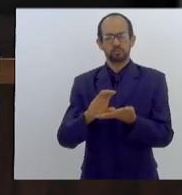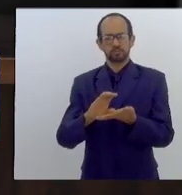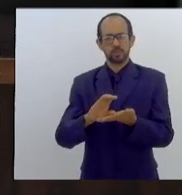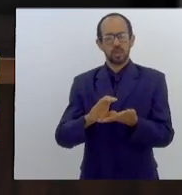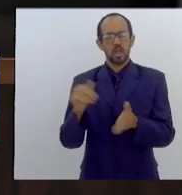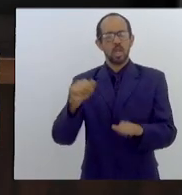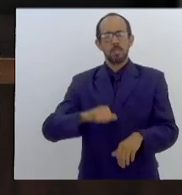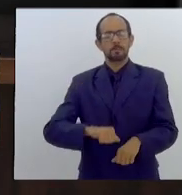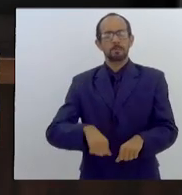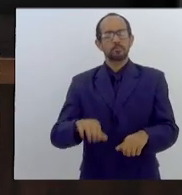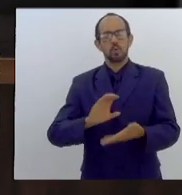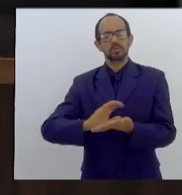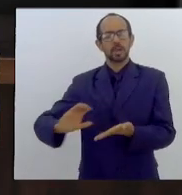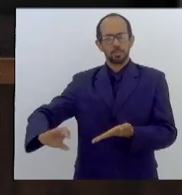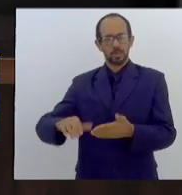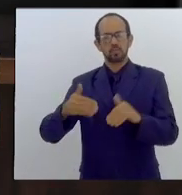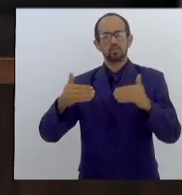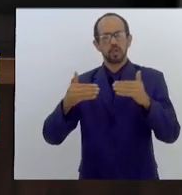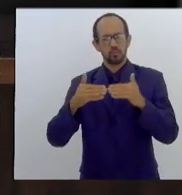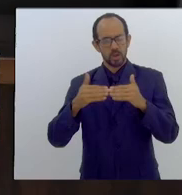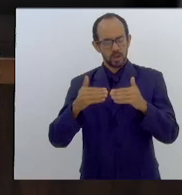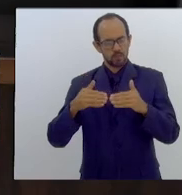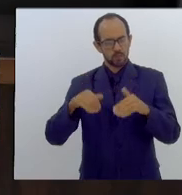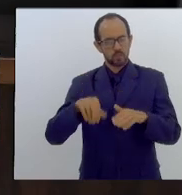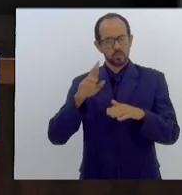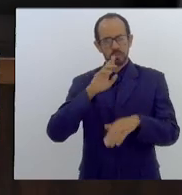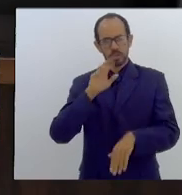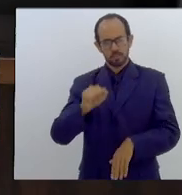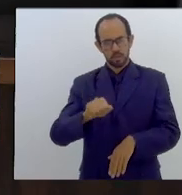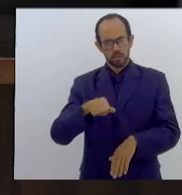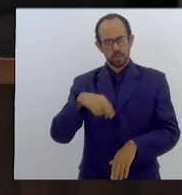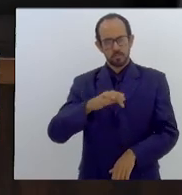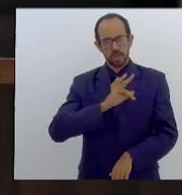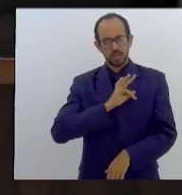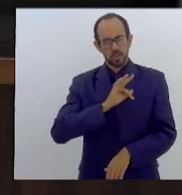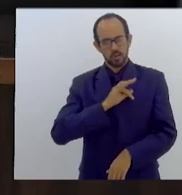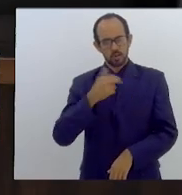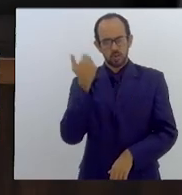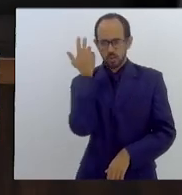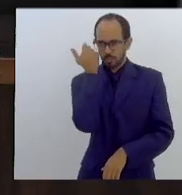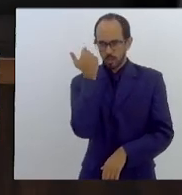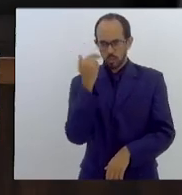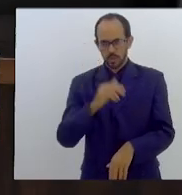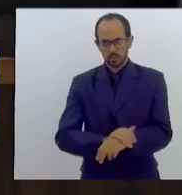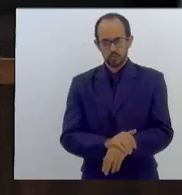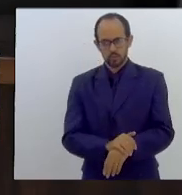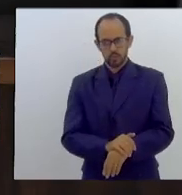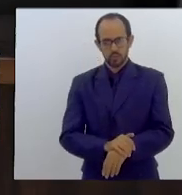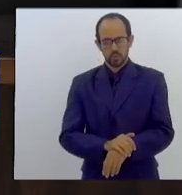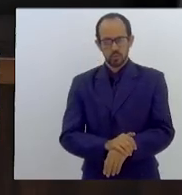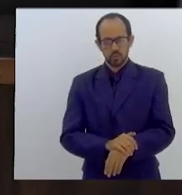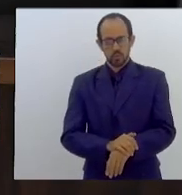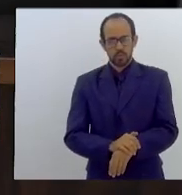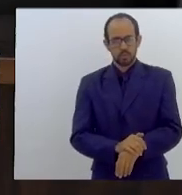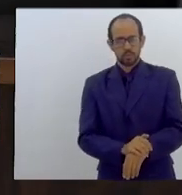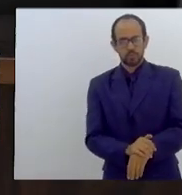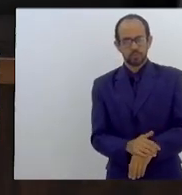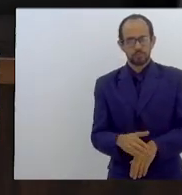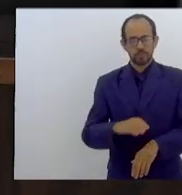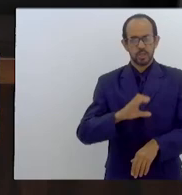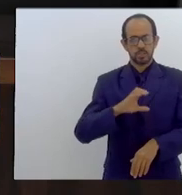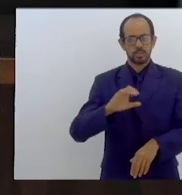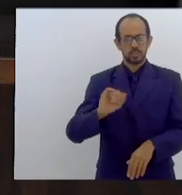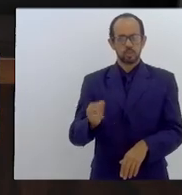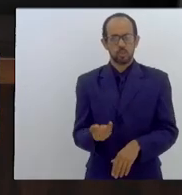favorável, de orçamento favorável. Relatores, deputados Rodrigo Amorim, Marta Rocha e Eliomar Coelho. Pedindo de pareceres das comissões de Constituição e Justiça, de